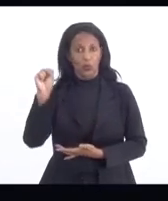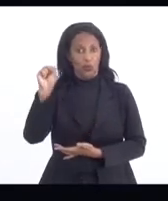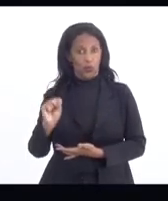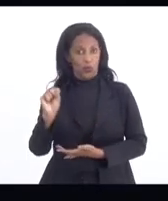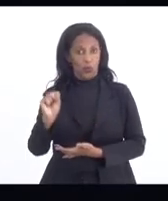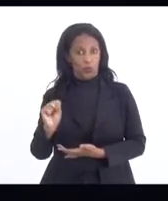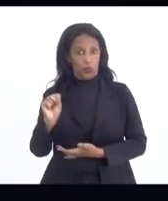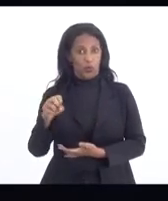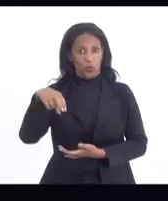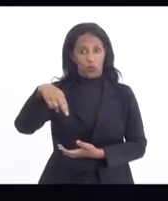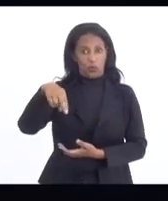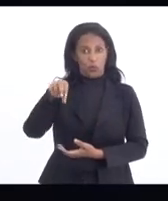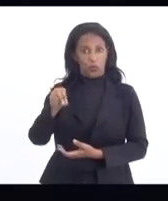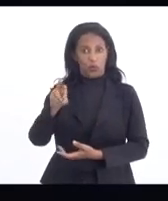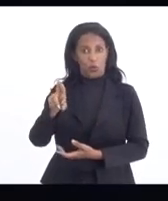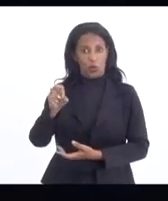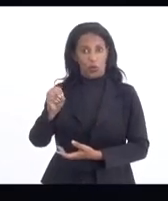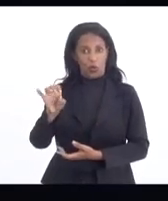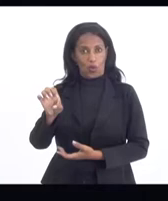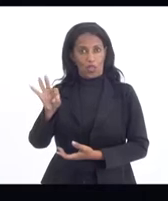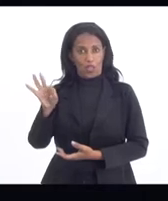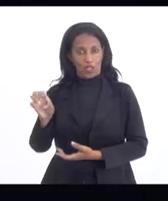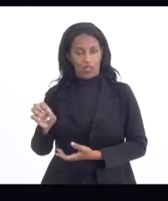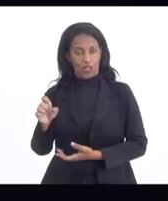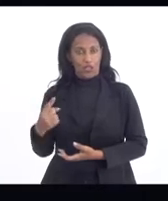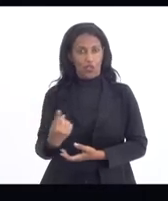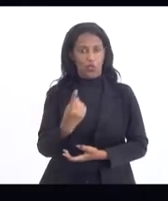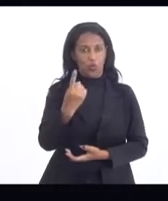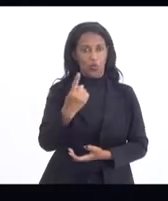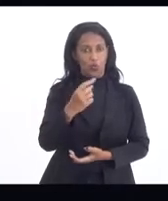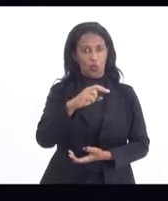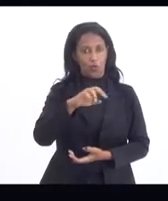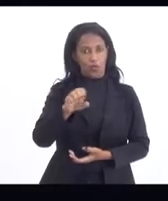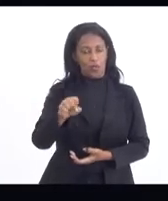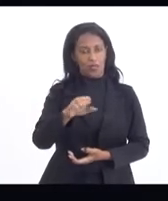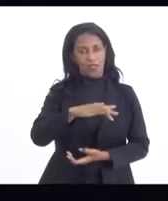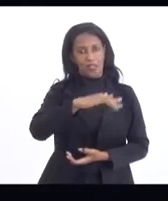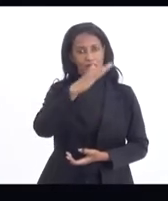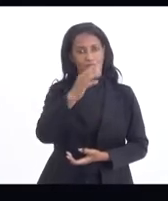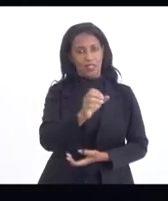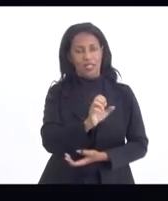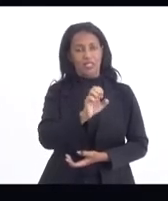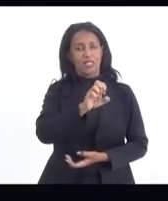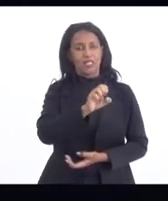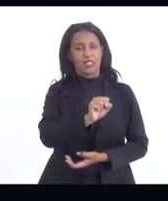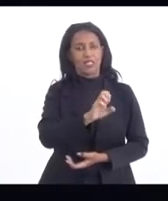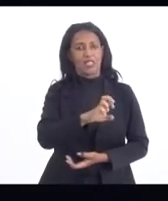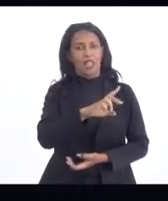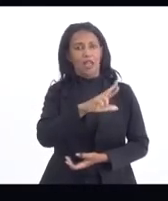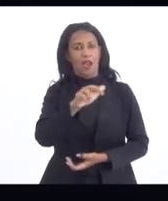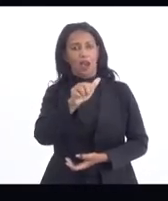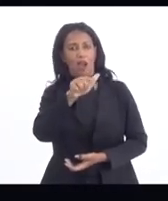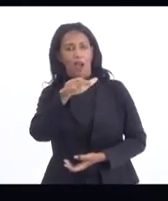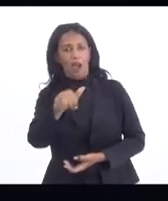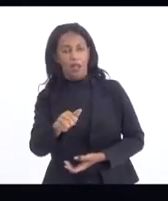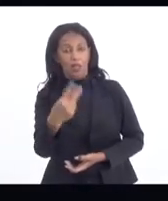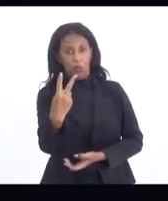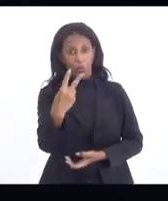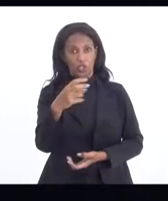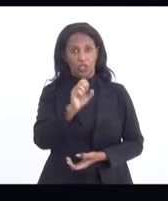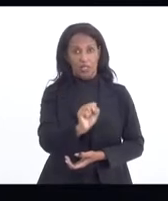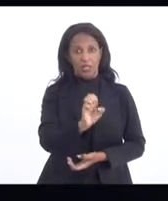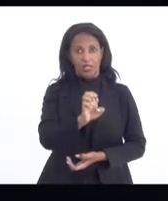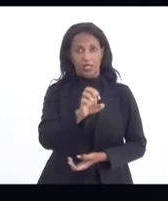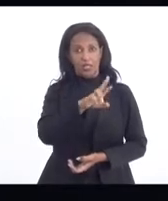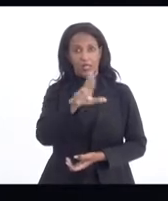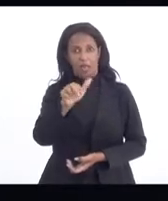1, 2, 3, 4, 5, 6, 7, 8 do Noroeste Fluminense. Um da região serrana e dois da região serrana.